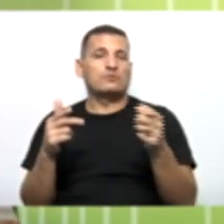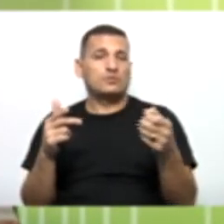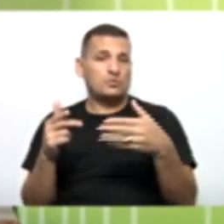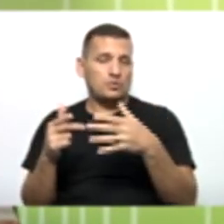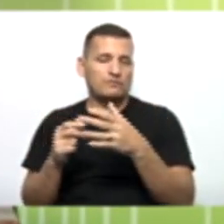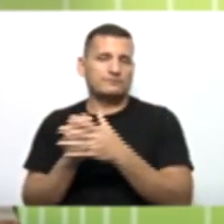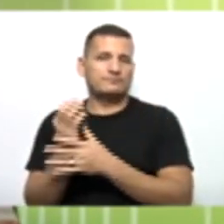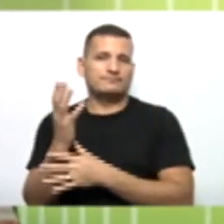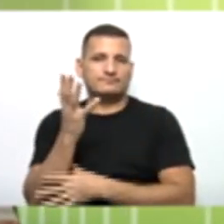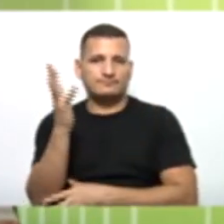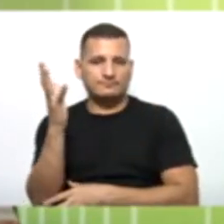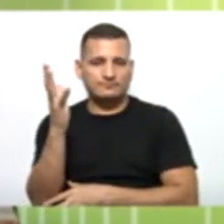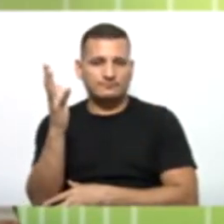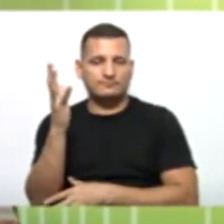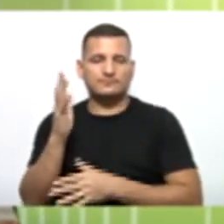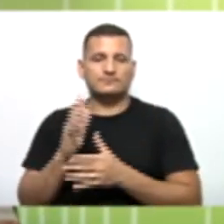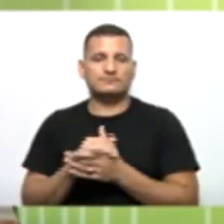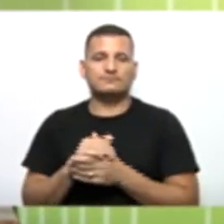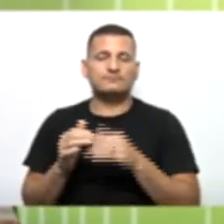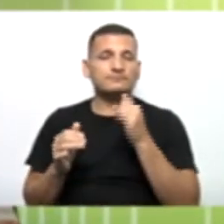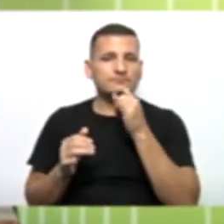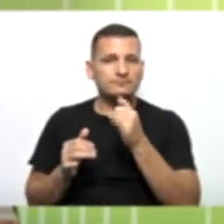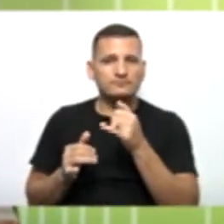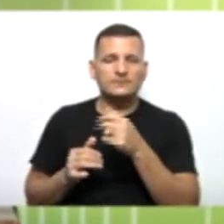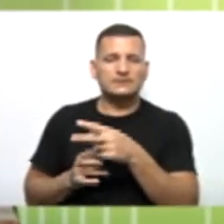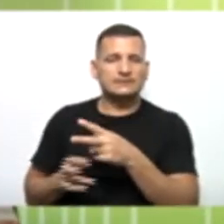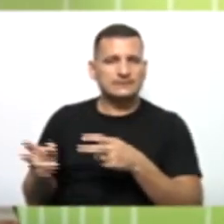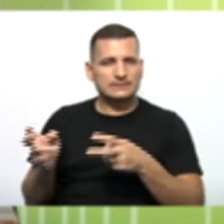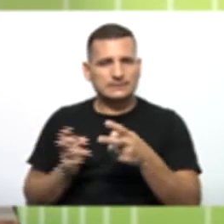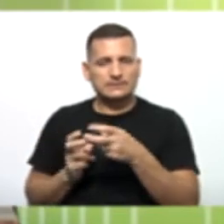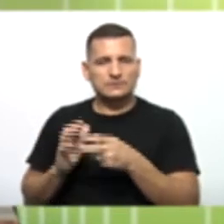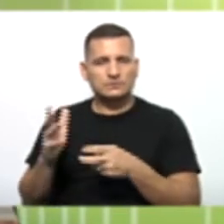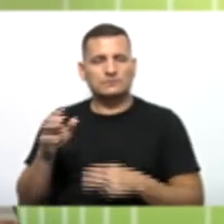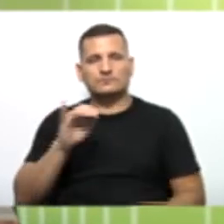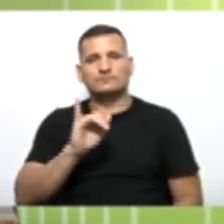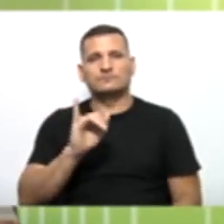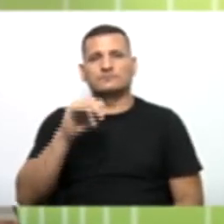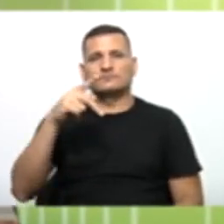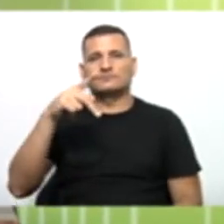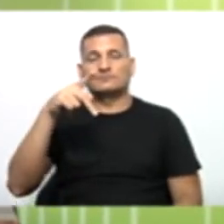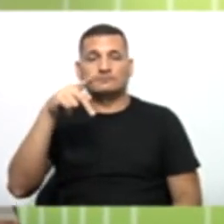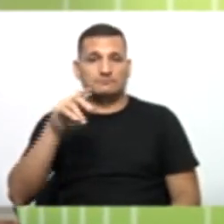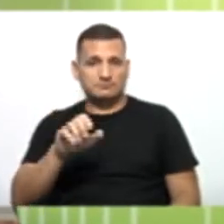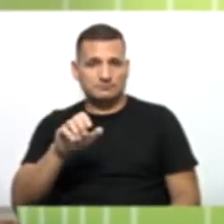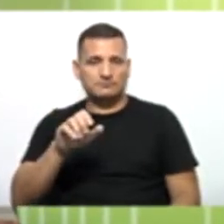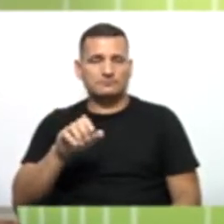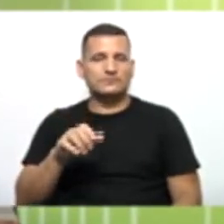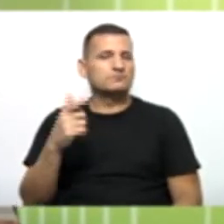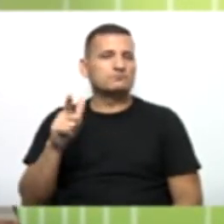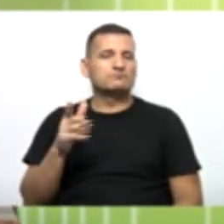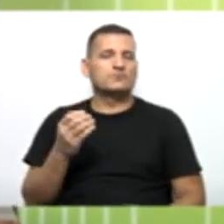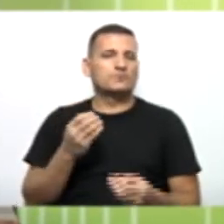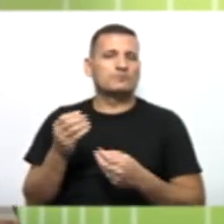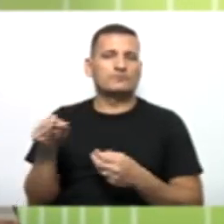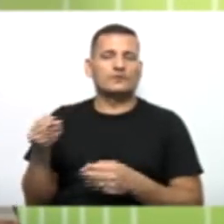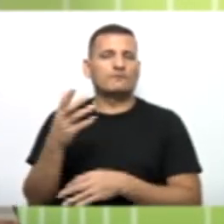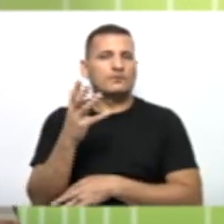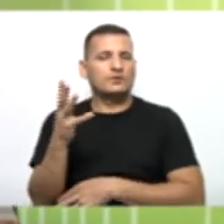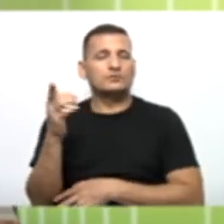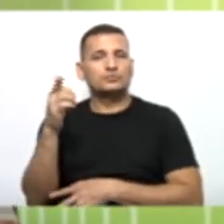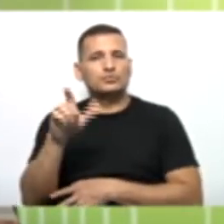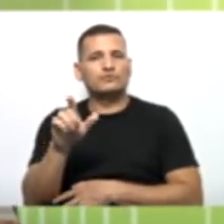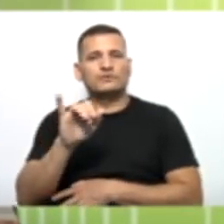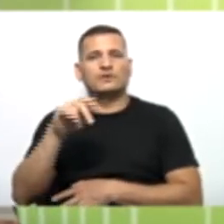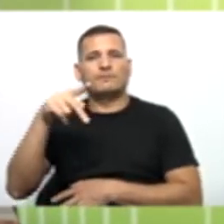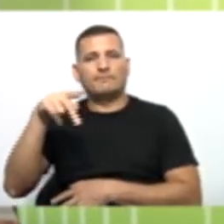castanheiras lá. Se ela retira todas as árvores da espécie IP, não vai ter como aquela floresta voltar a ter IP